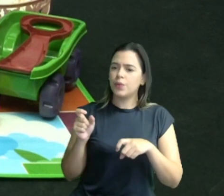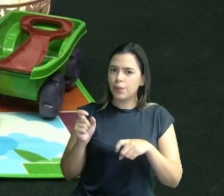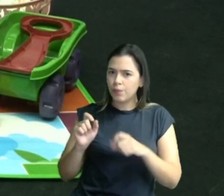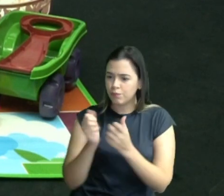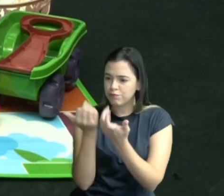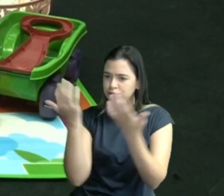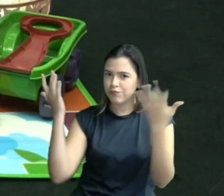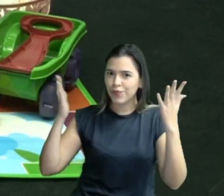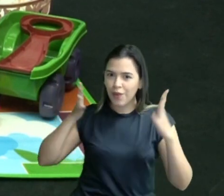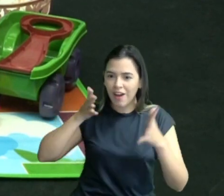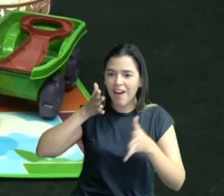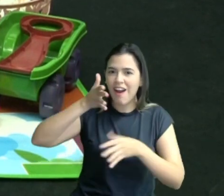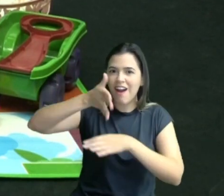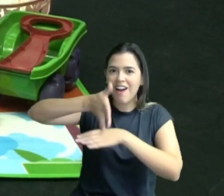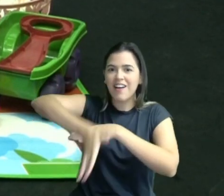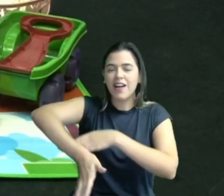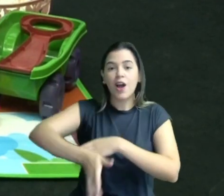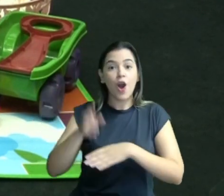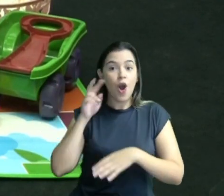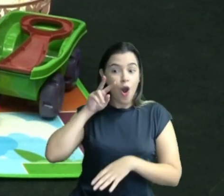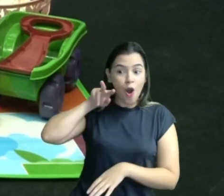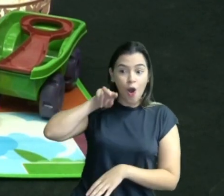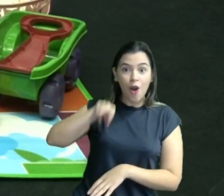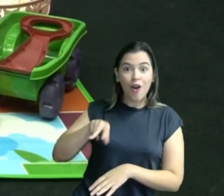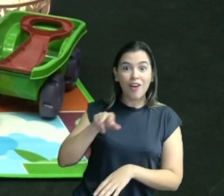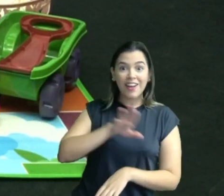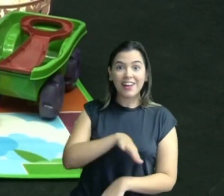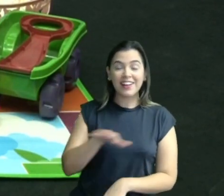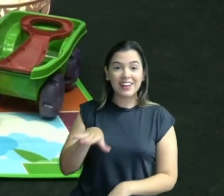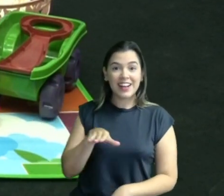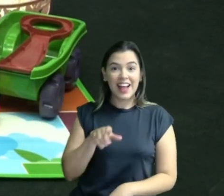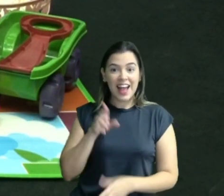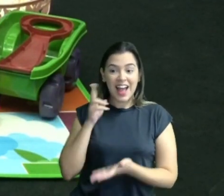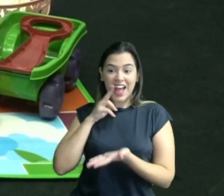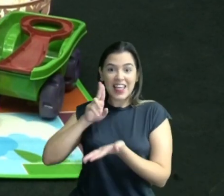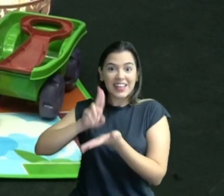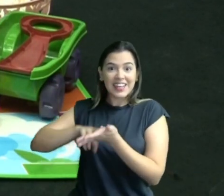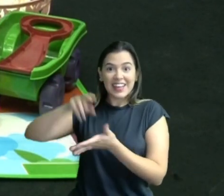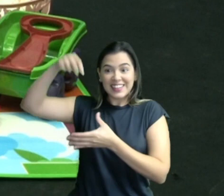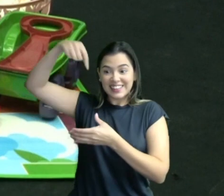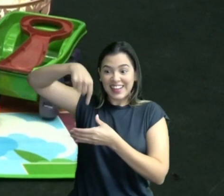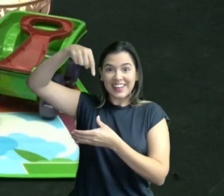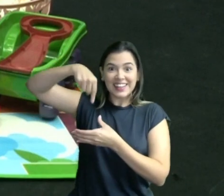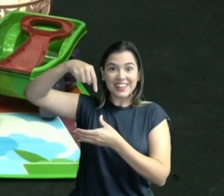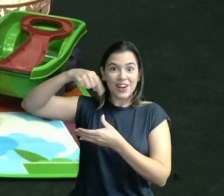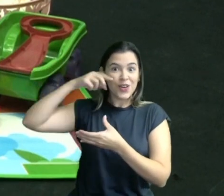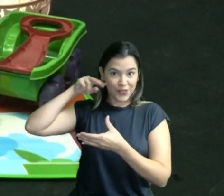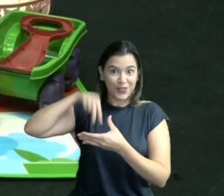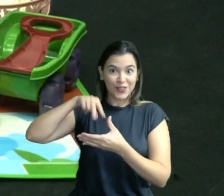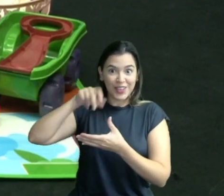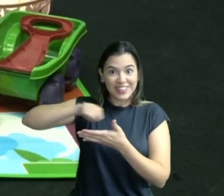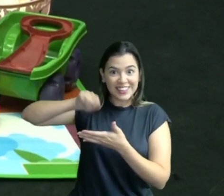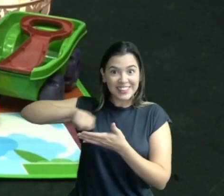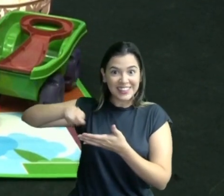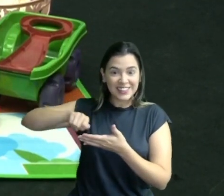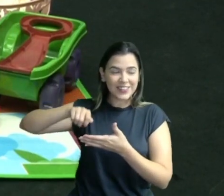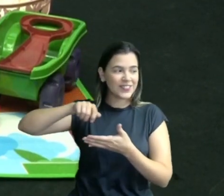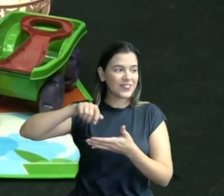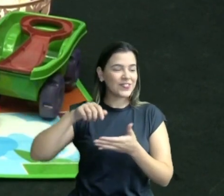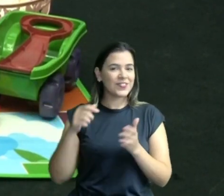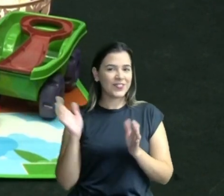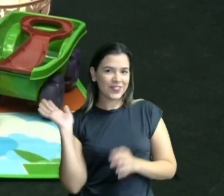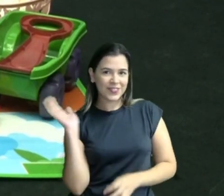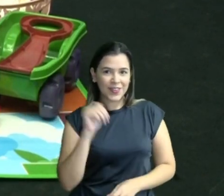dentro e olha criança essa carta está aqui dentro vamos ver o que tem escrito